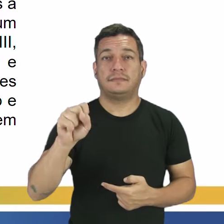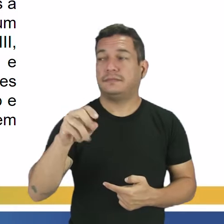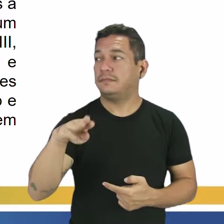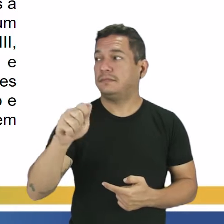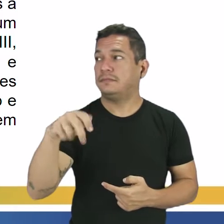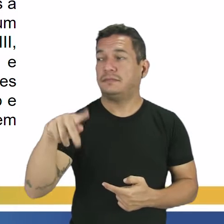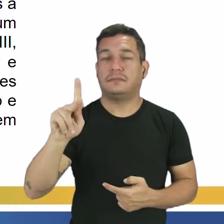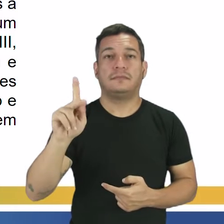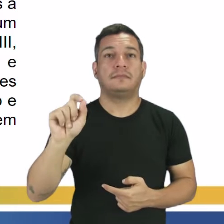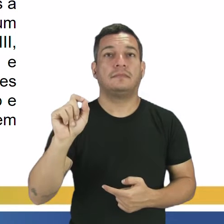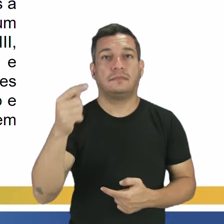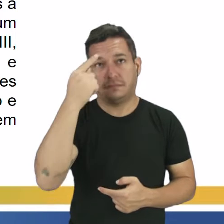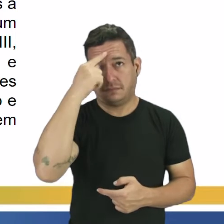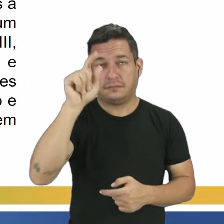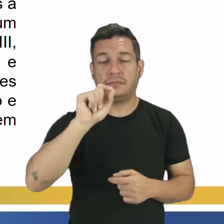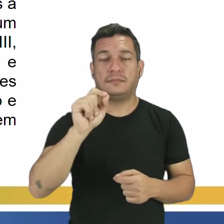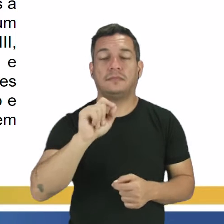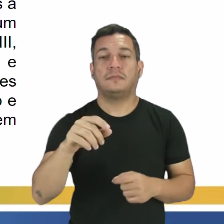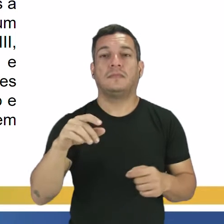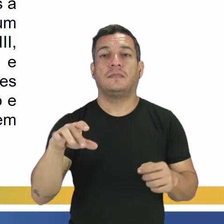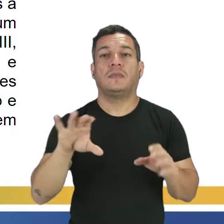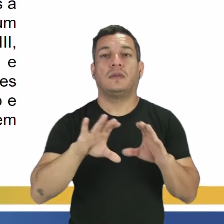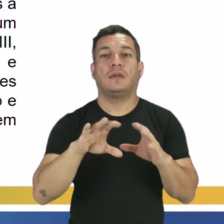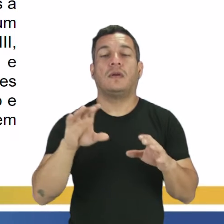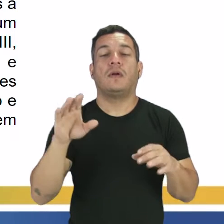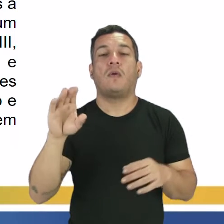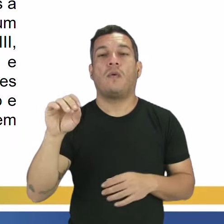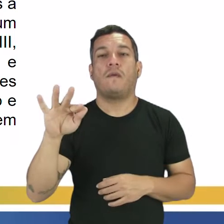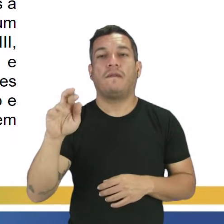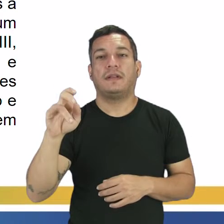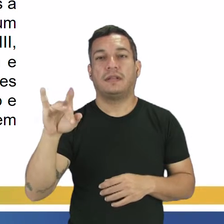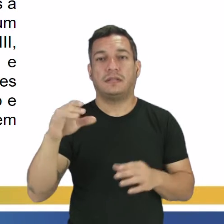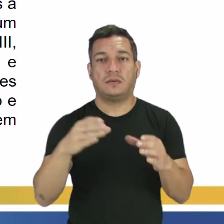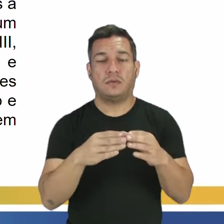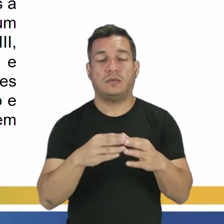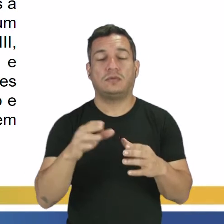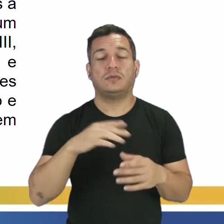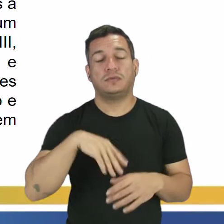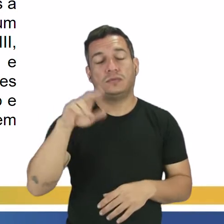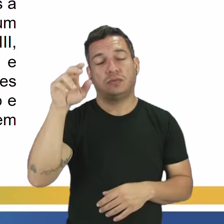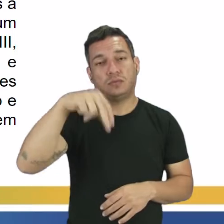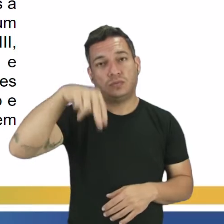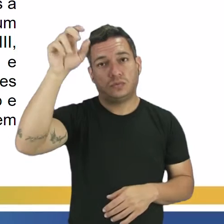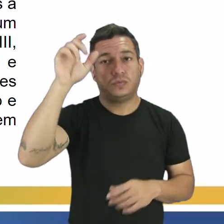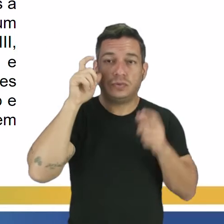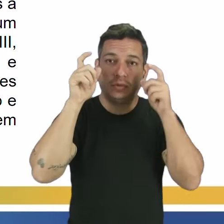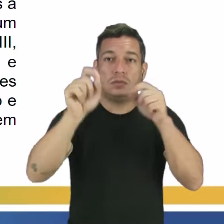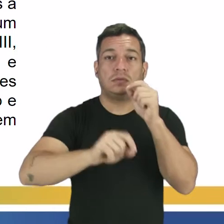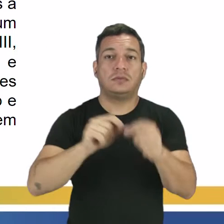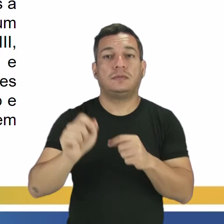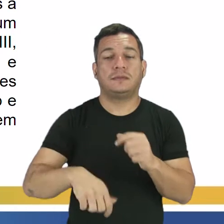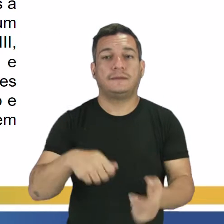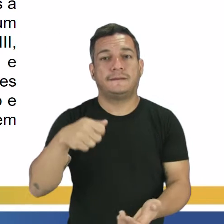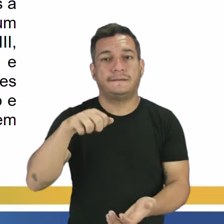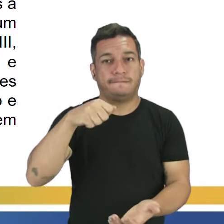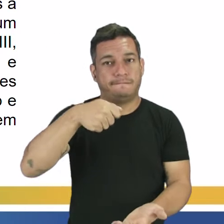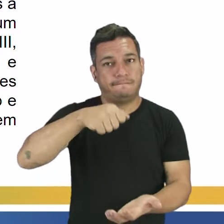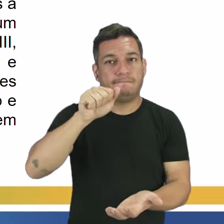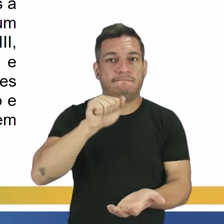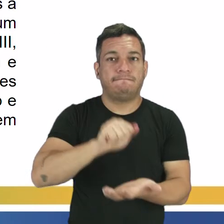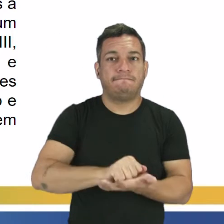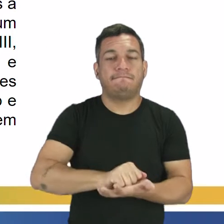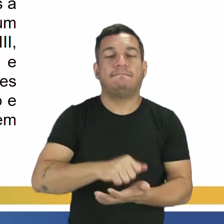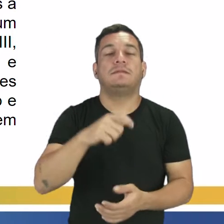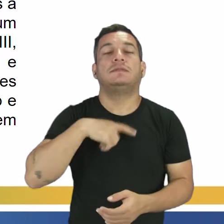Bismarck cria a Confederação Alemã do Norte, interessada em punir os reinos do Sul. A